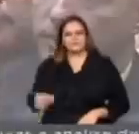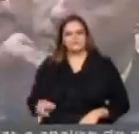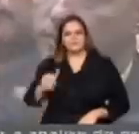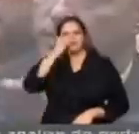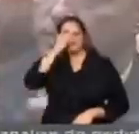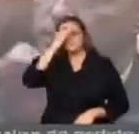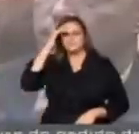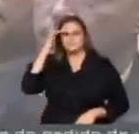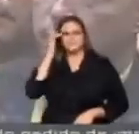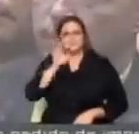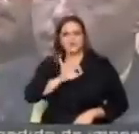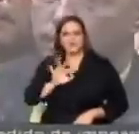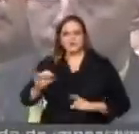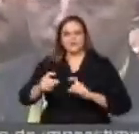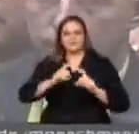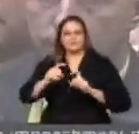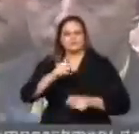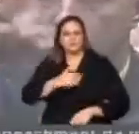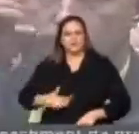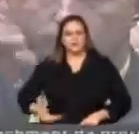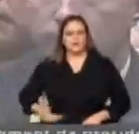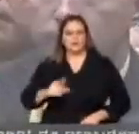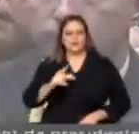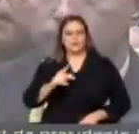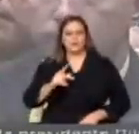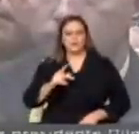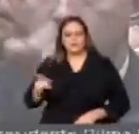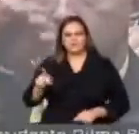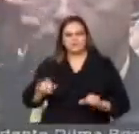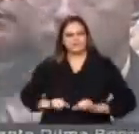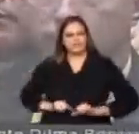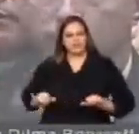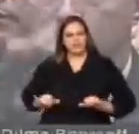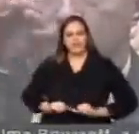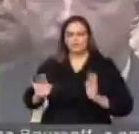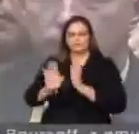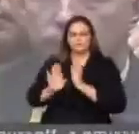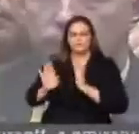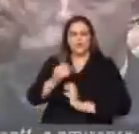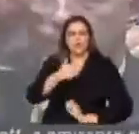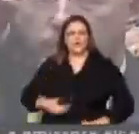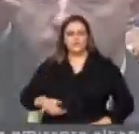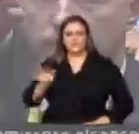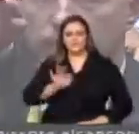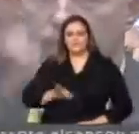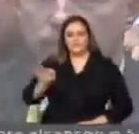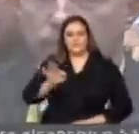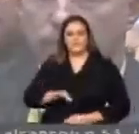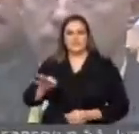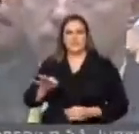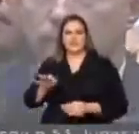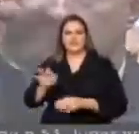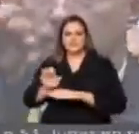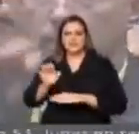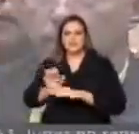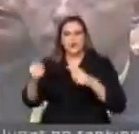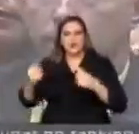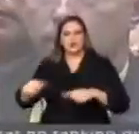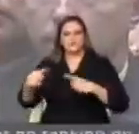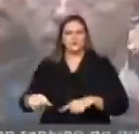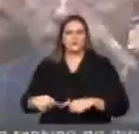de administrador público perseguido pelo governo federal e estadual e que